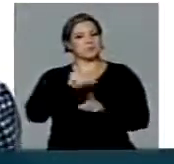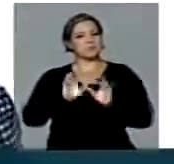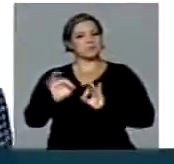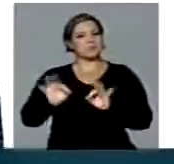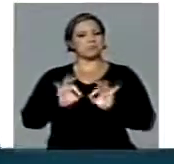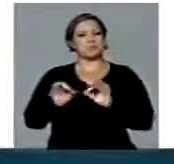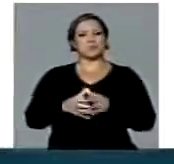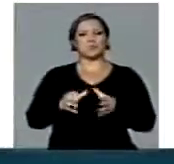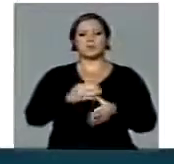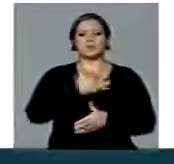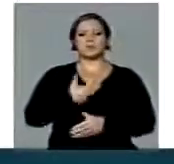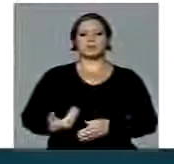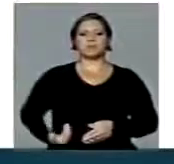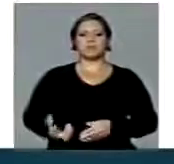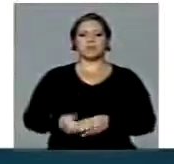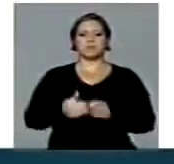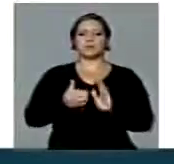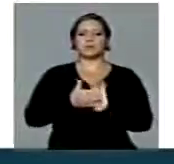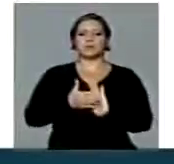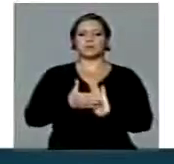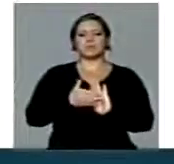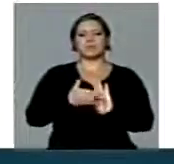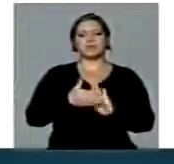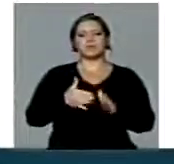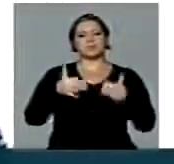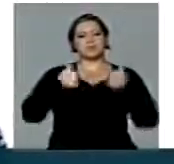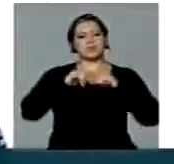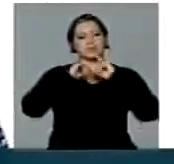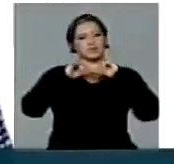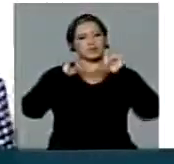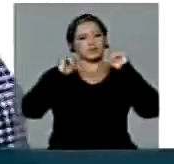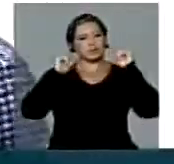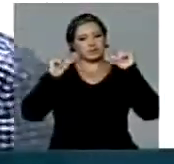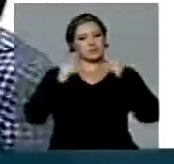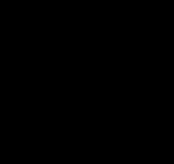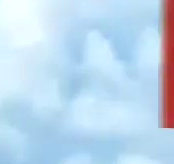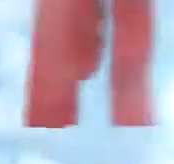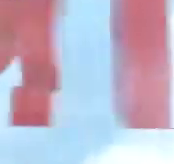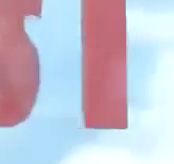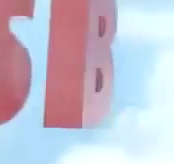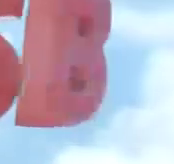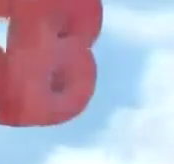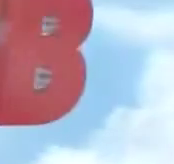Camilo e sua equipe. Muito obrigada, senhor presidente. Peço a divulgação desse discurso.